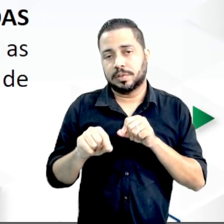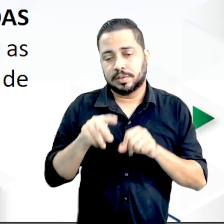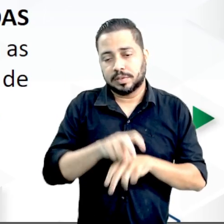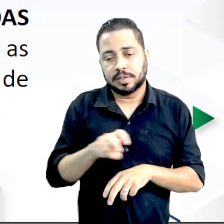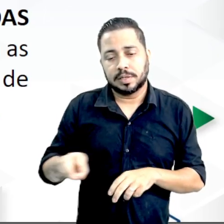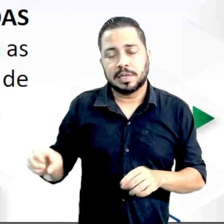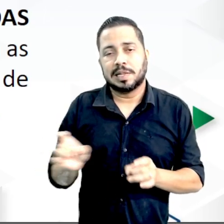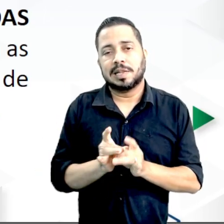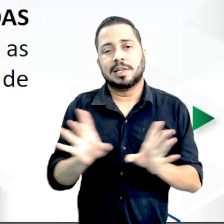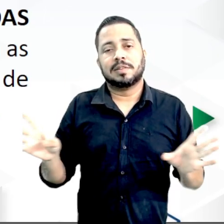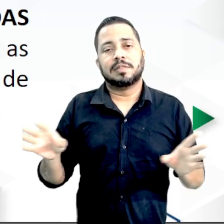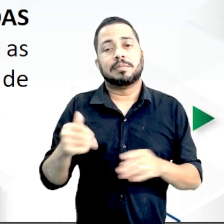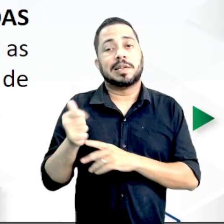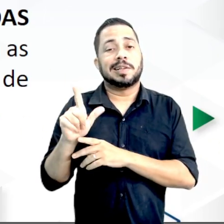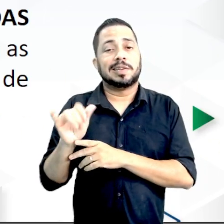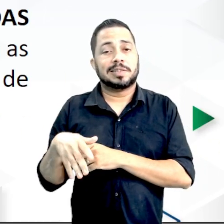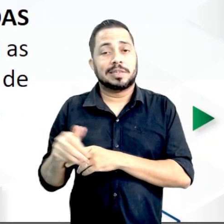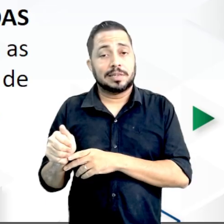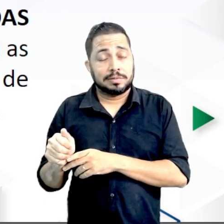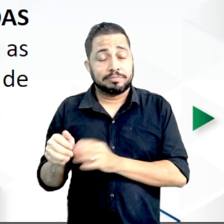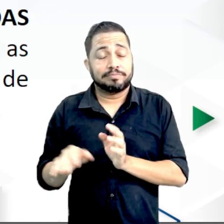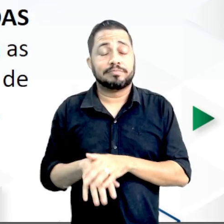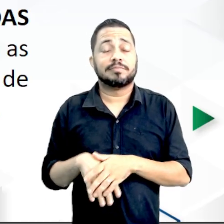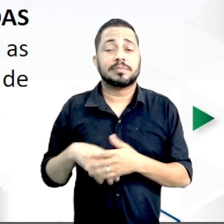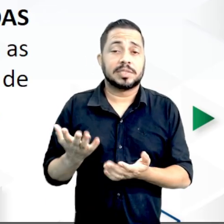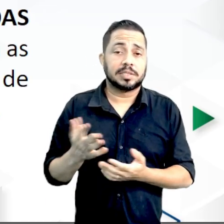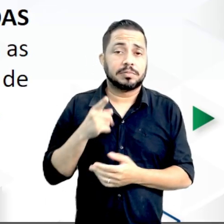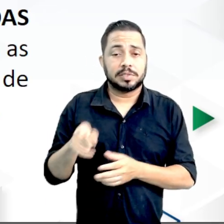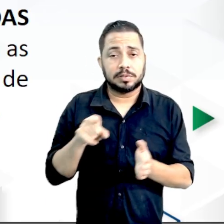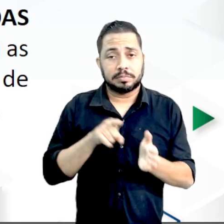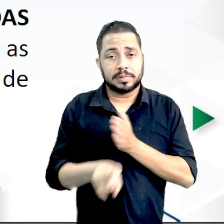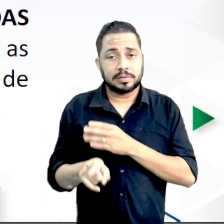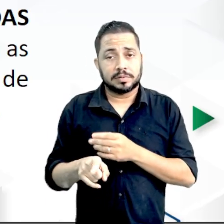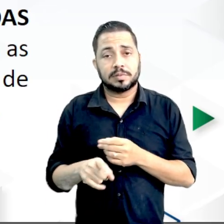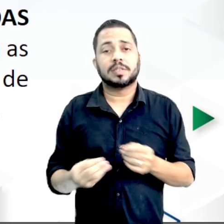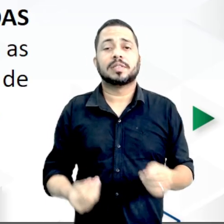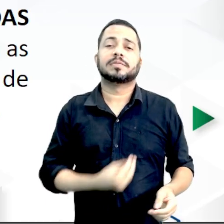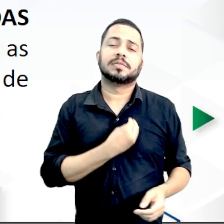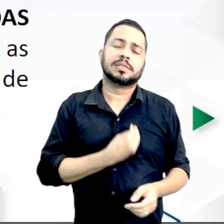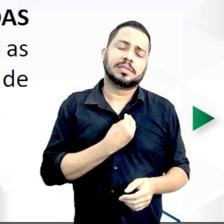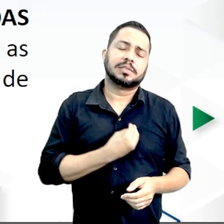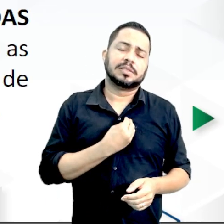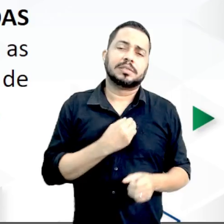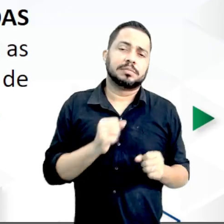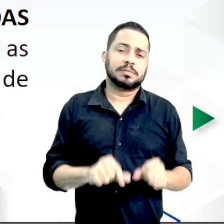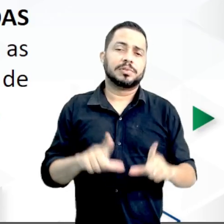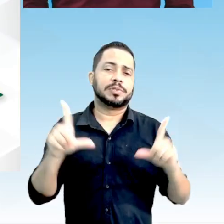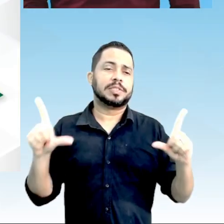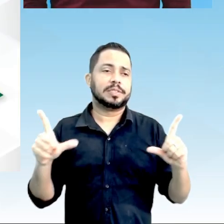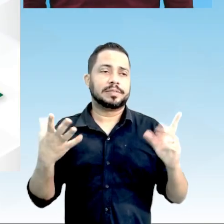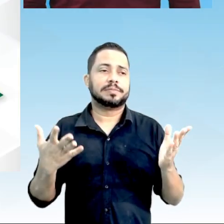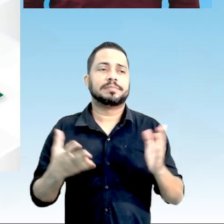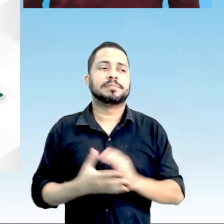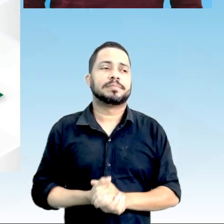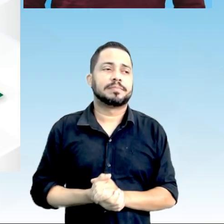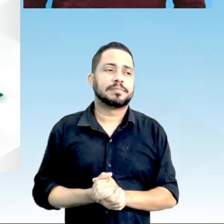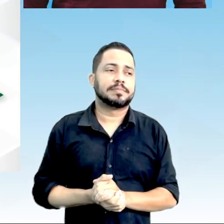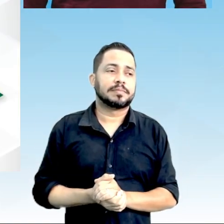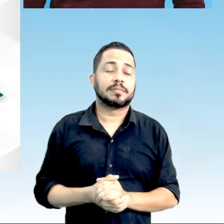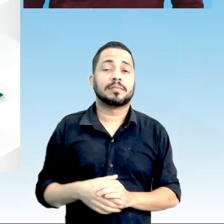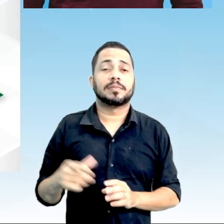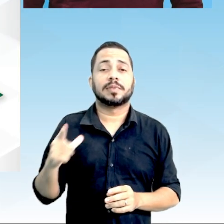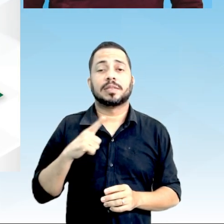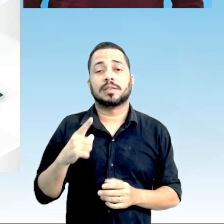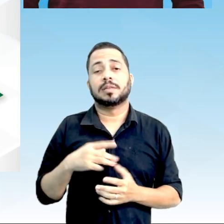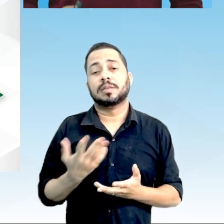poltronas livres para a Alana. Preste atenção. Isso é uma questão da vida real. Traz para mim aqui, Manuel, por favor. Traz aí. Ó, isso é uma questão